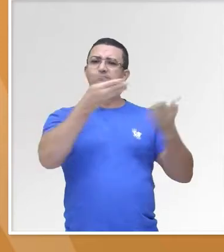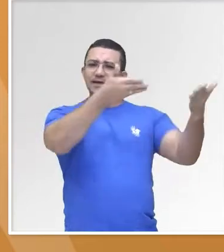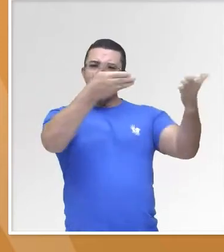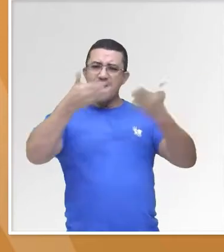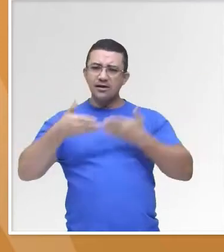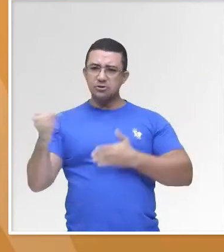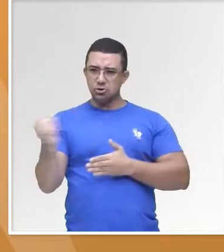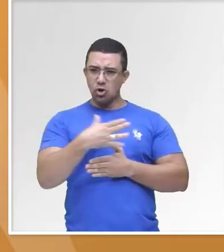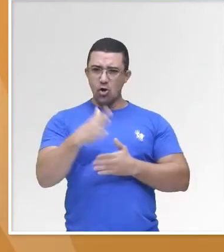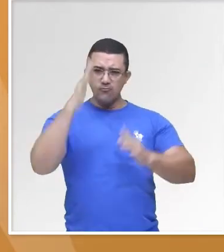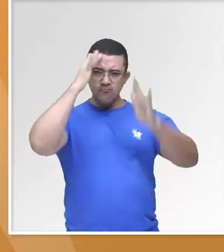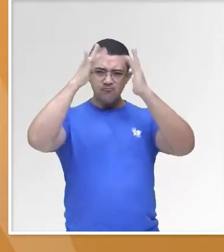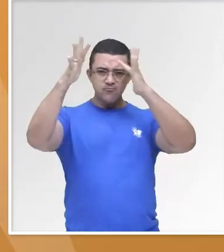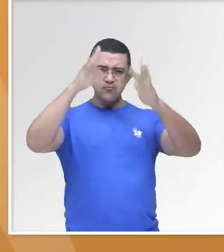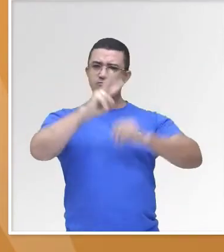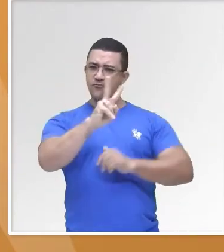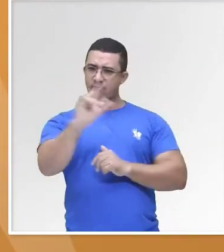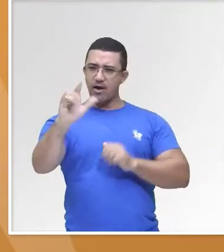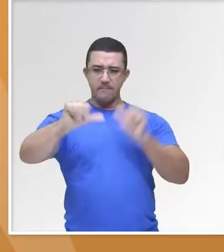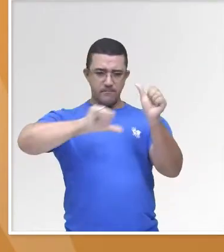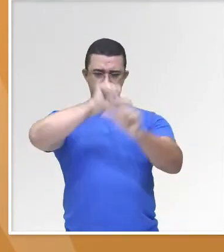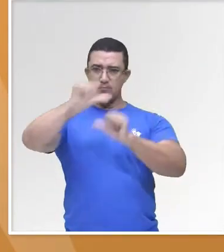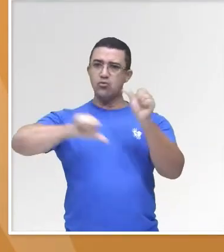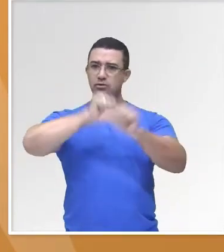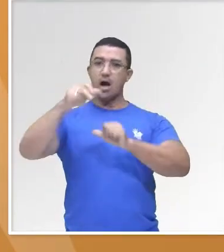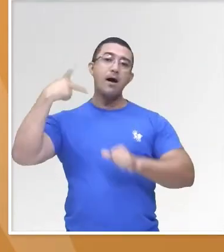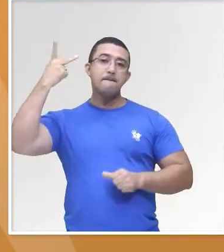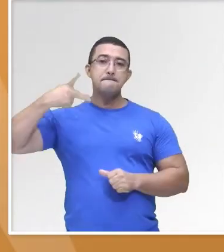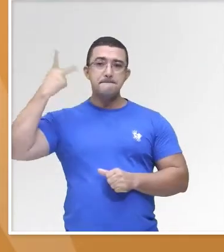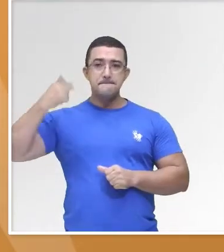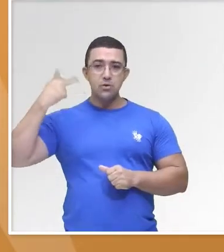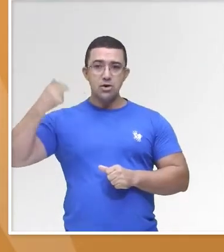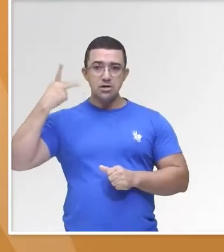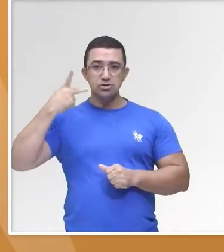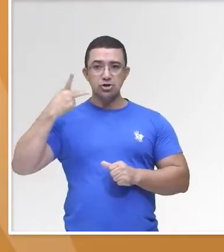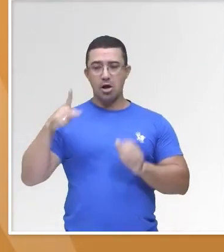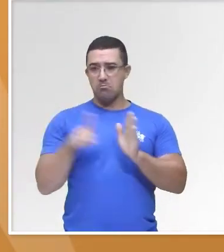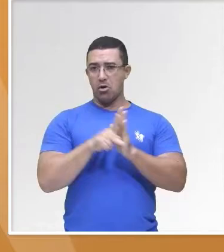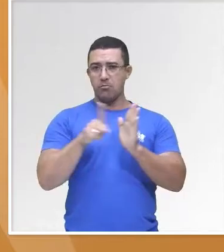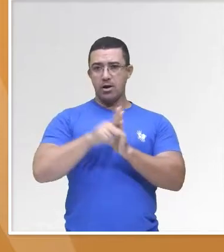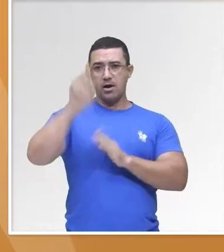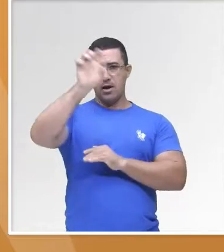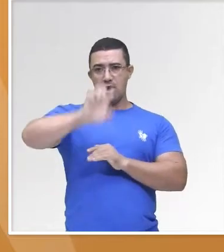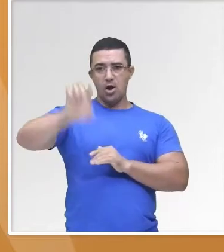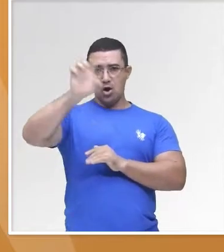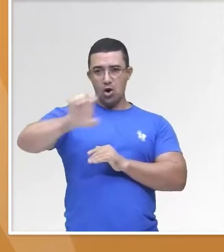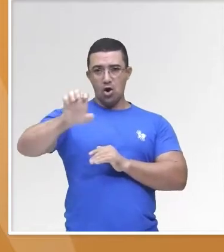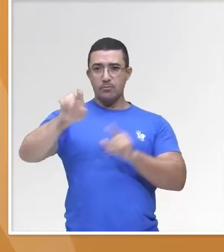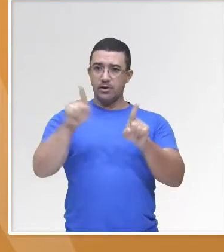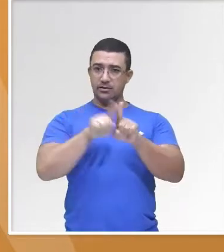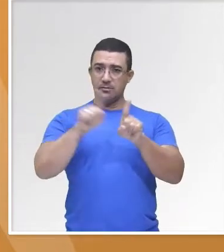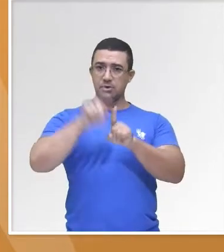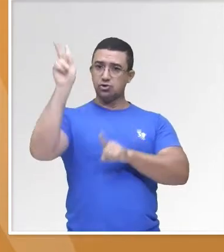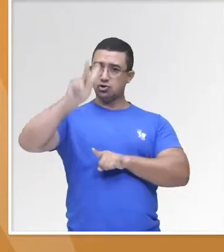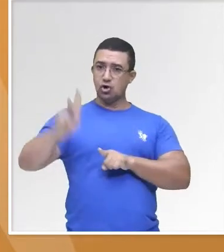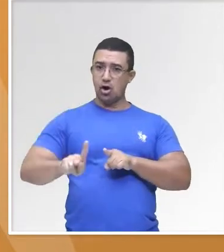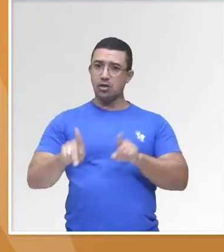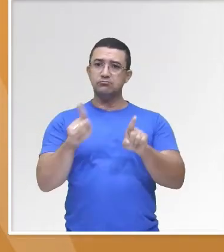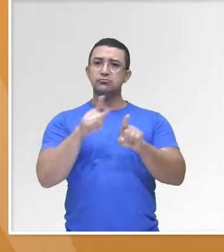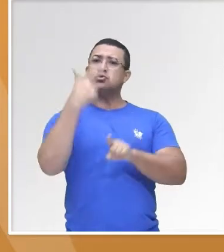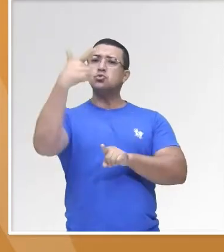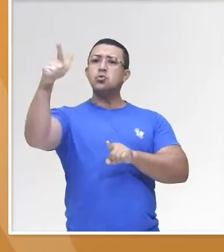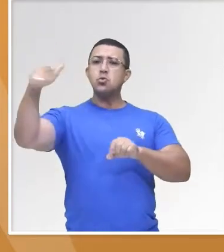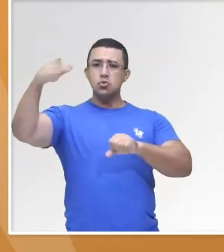que vão mudar o panorama político da Europa e, consequentemente, da história de outros países. Então